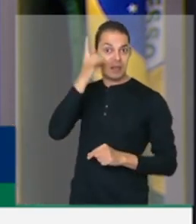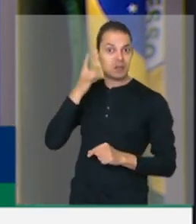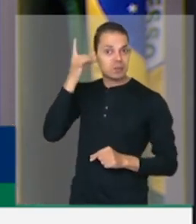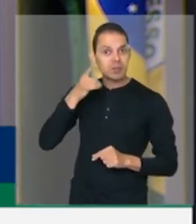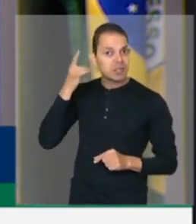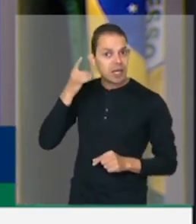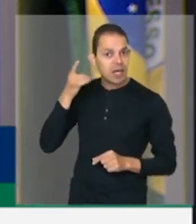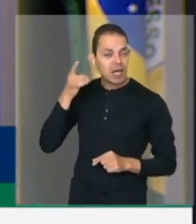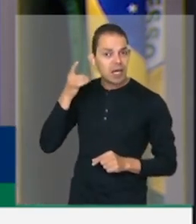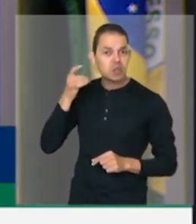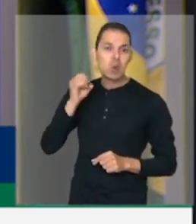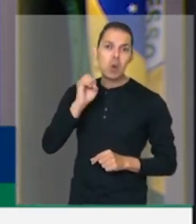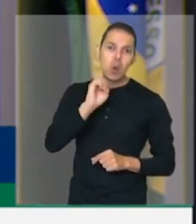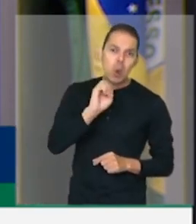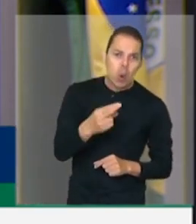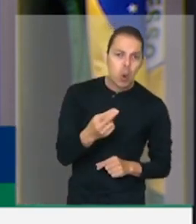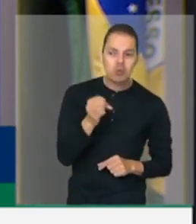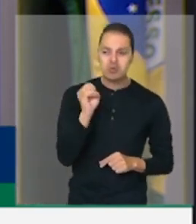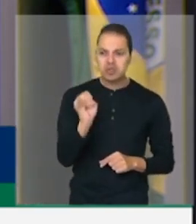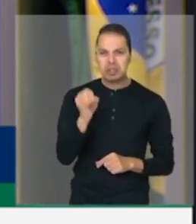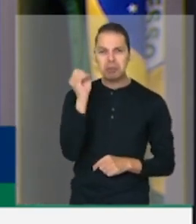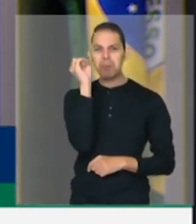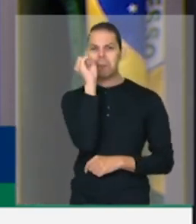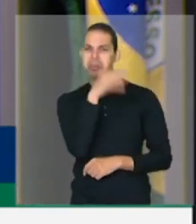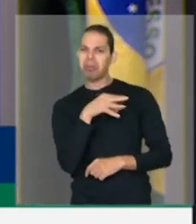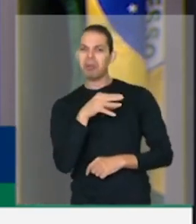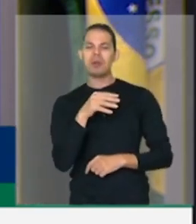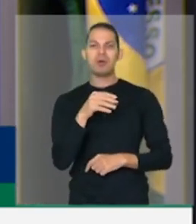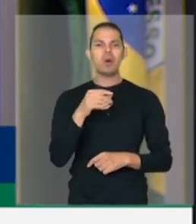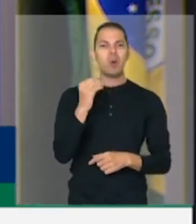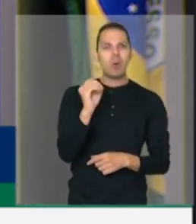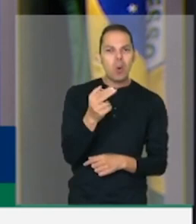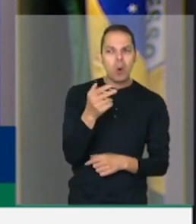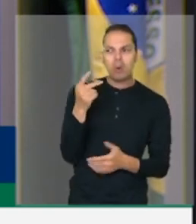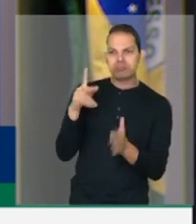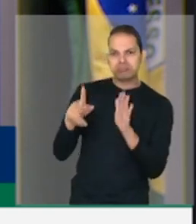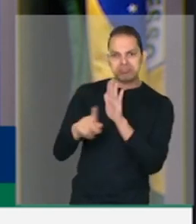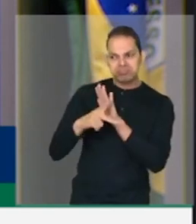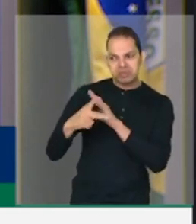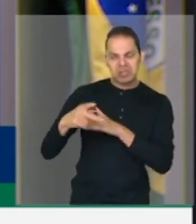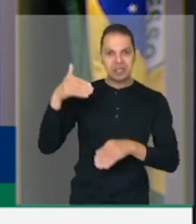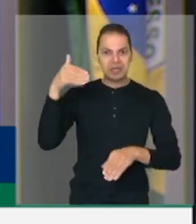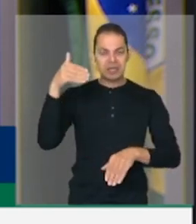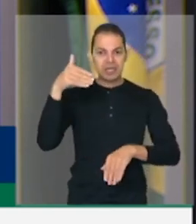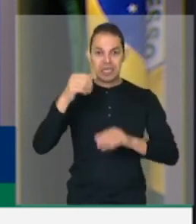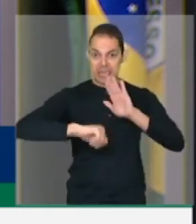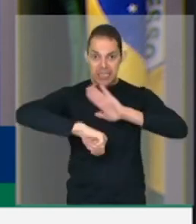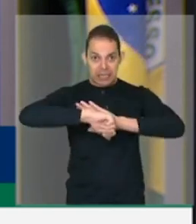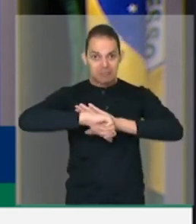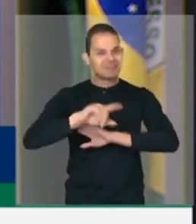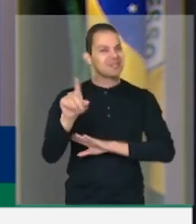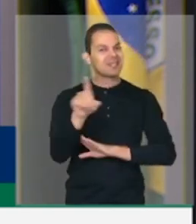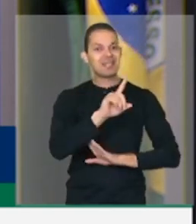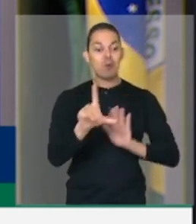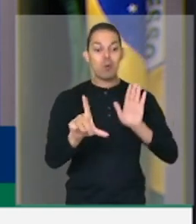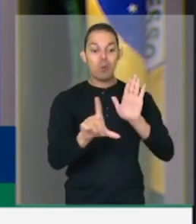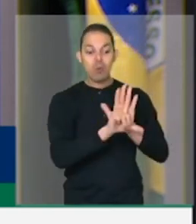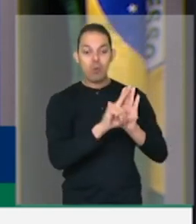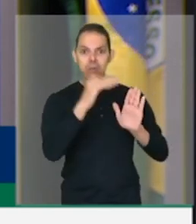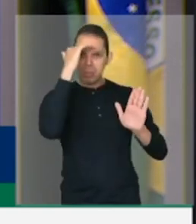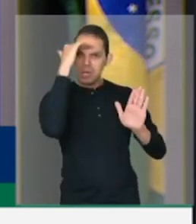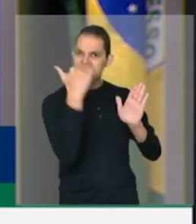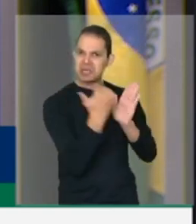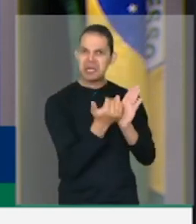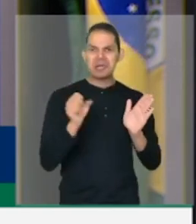ou se ele cometeu exageros se ele cometeu algum crime mas sim a legalidade da sua prisão E